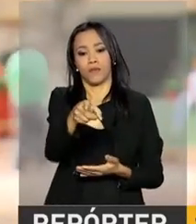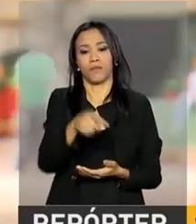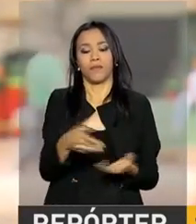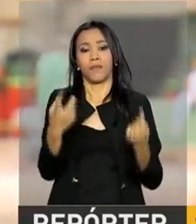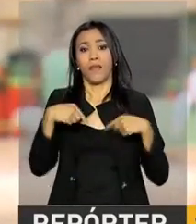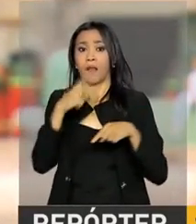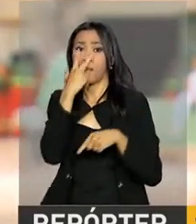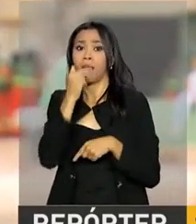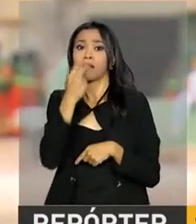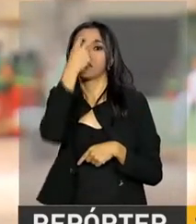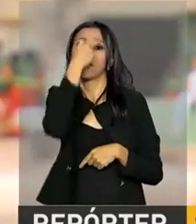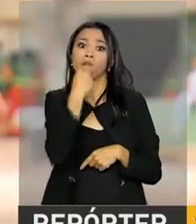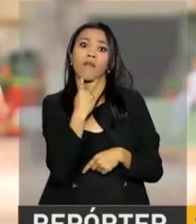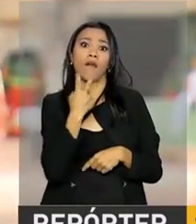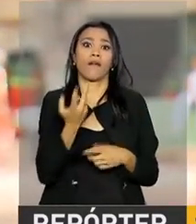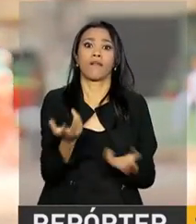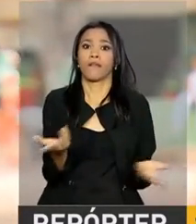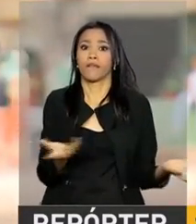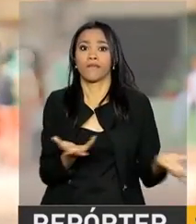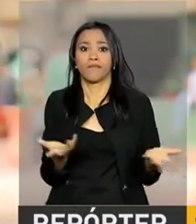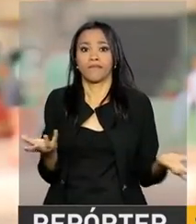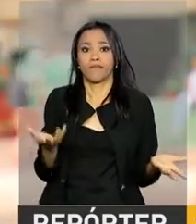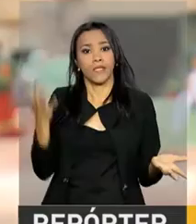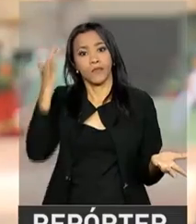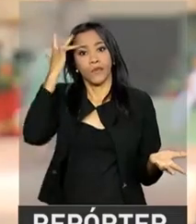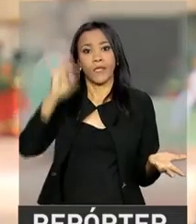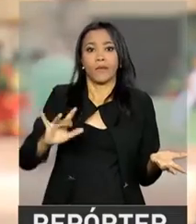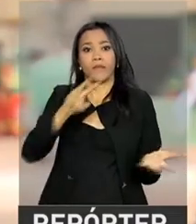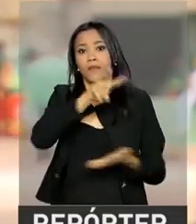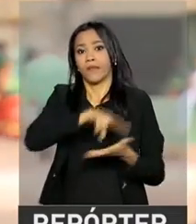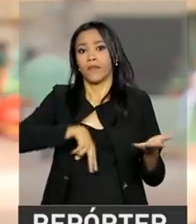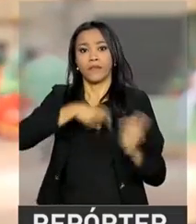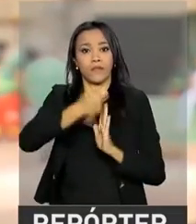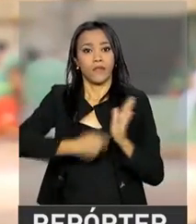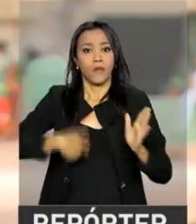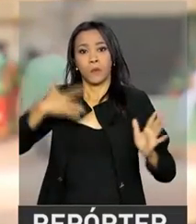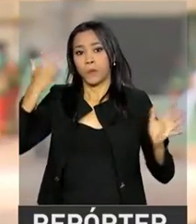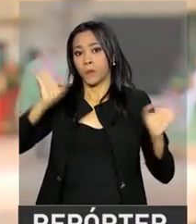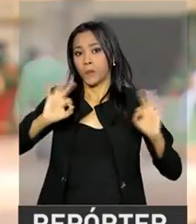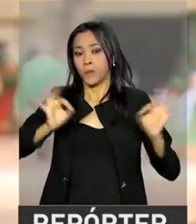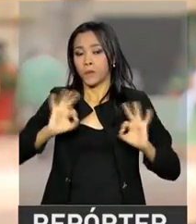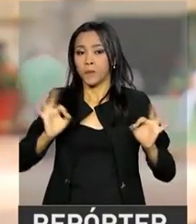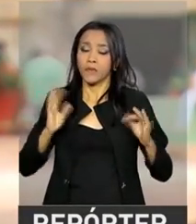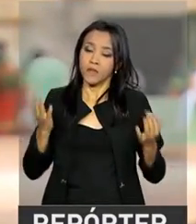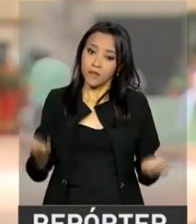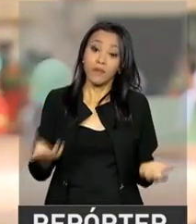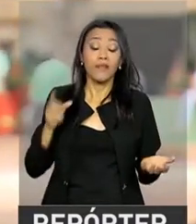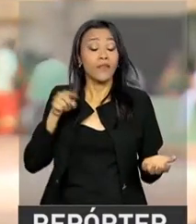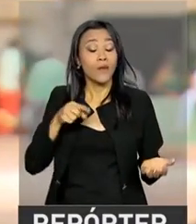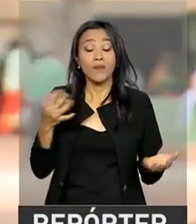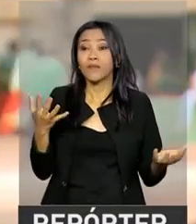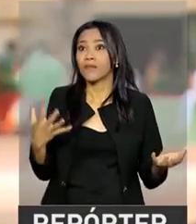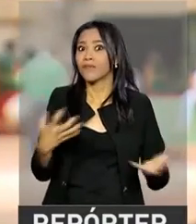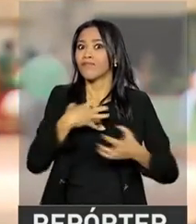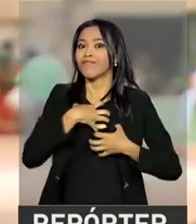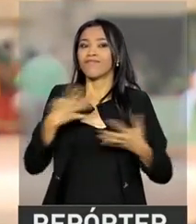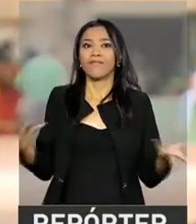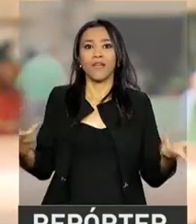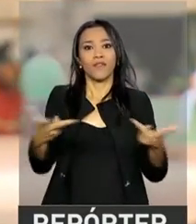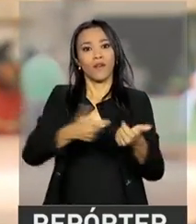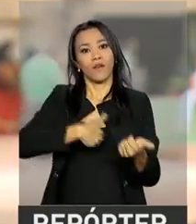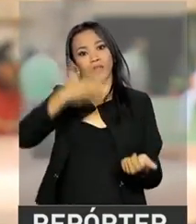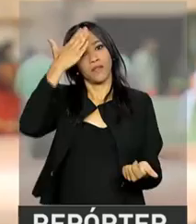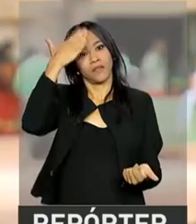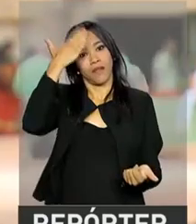pega né enxergava nada pensar violência e escrever na então é maravilhosa e é aquela